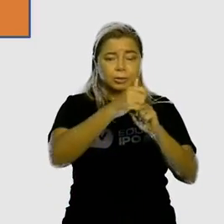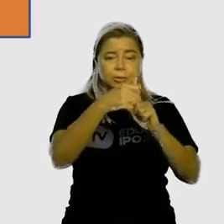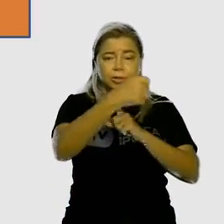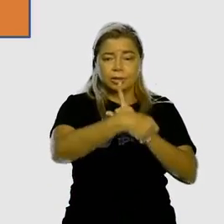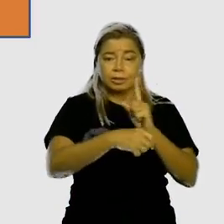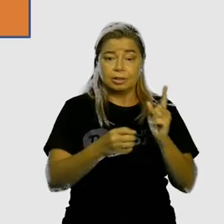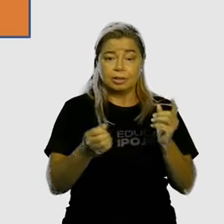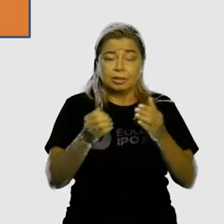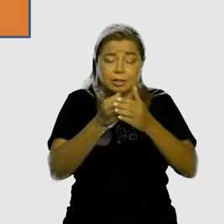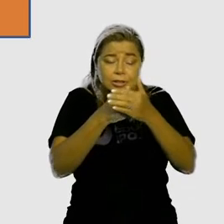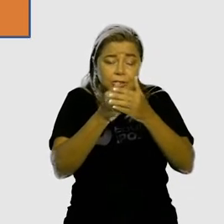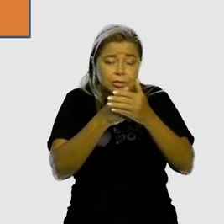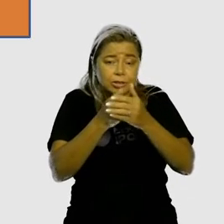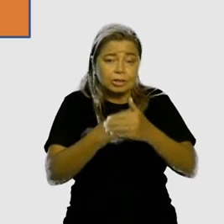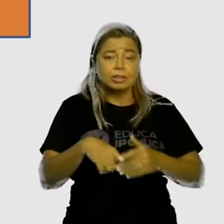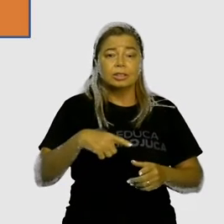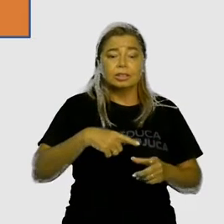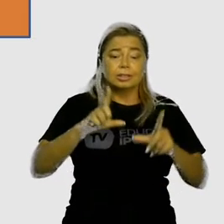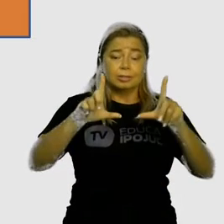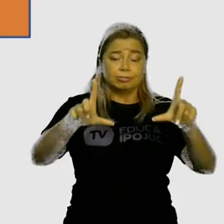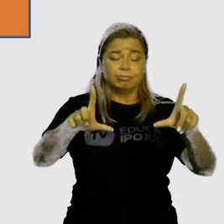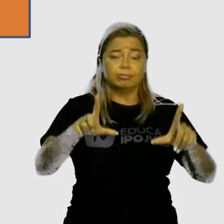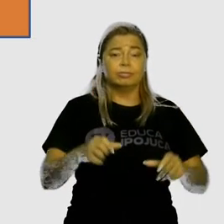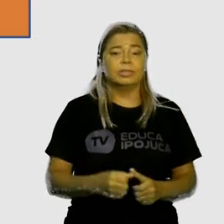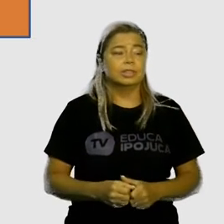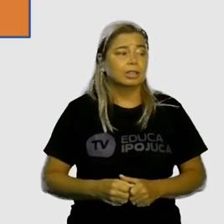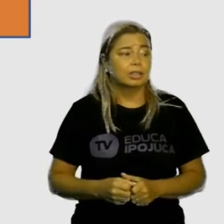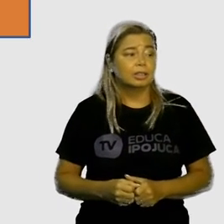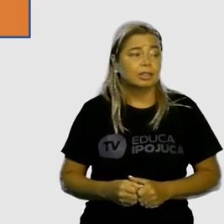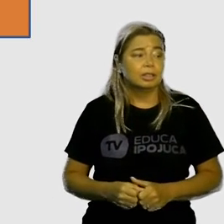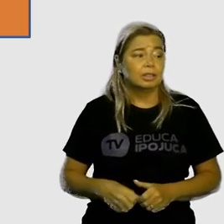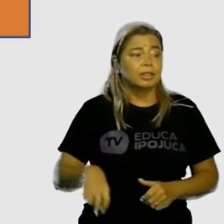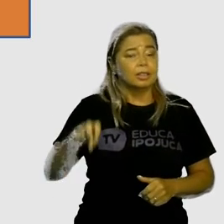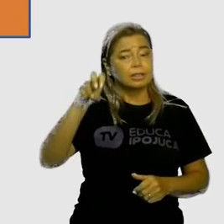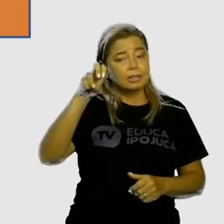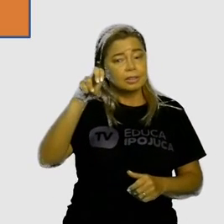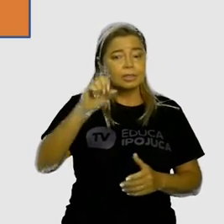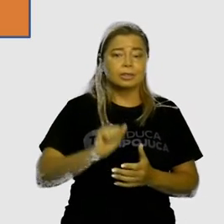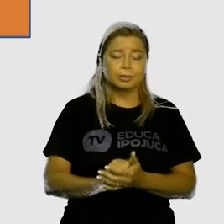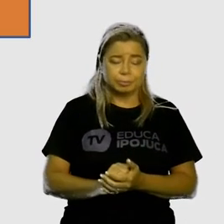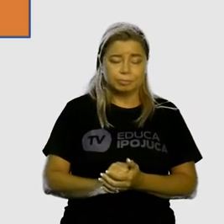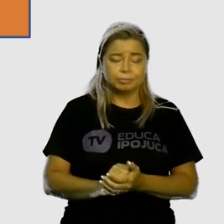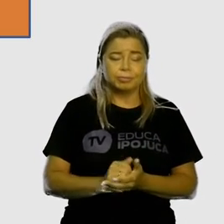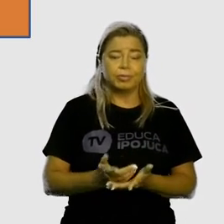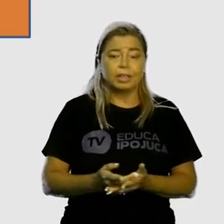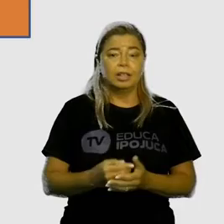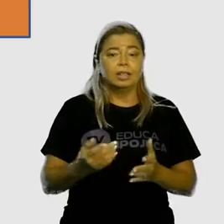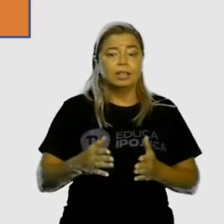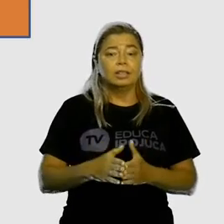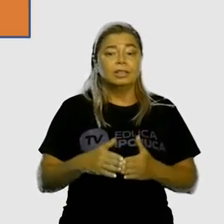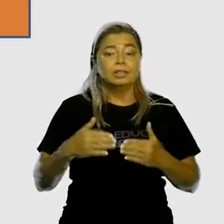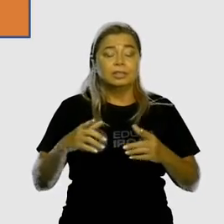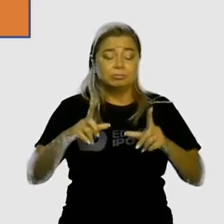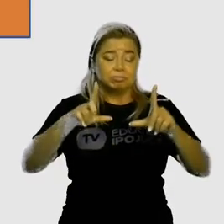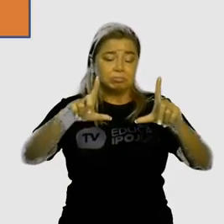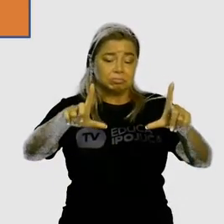tá certo? 3 eventos possíveis num espaço amostral de 5